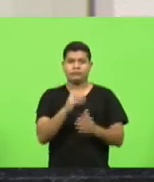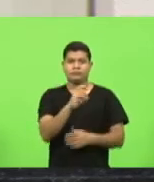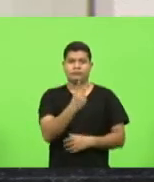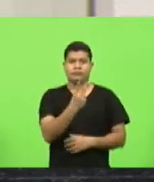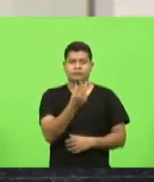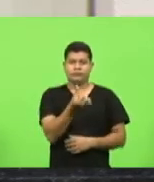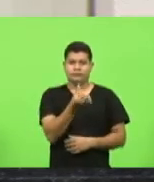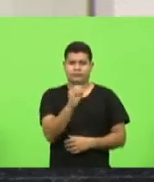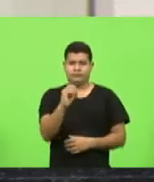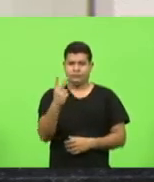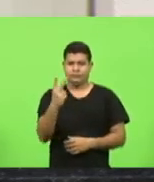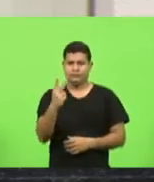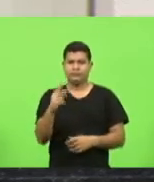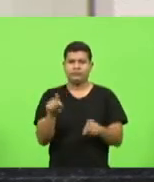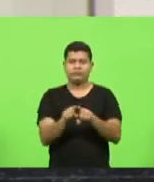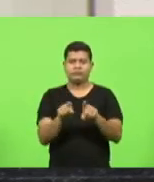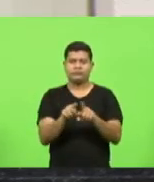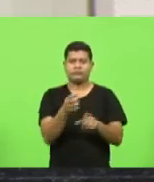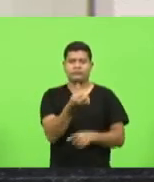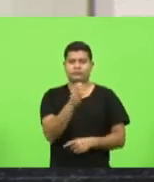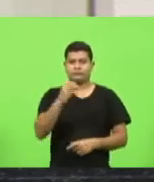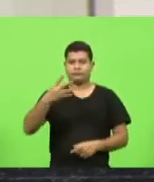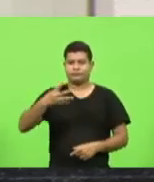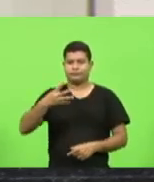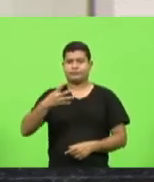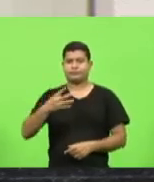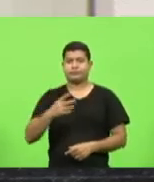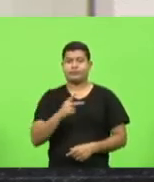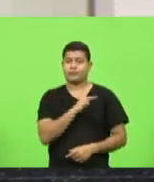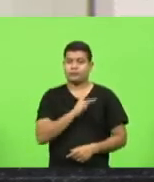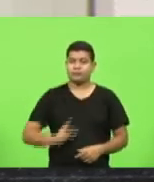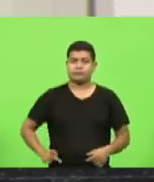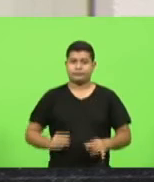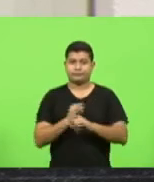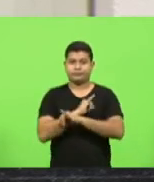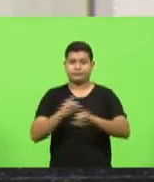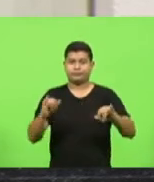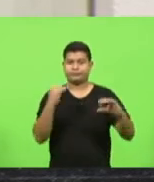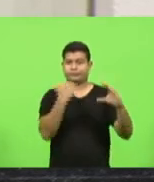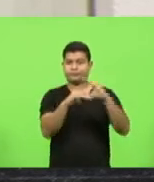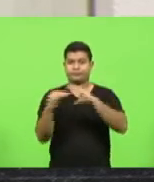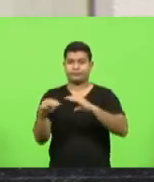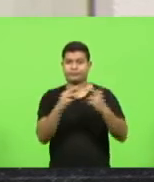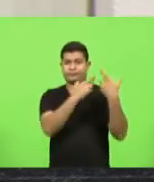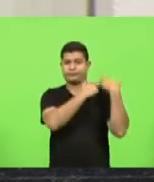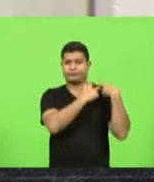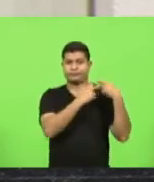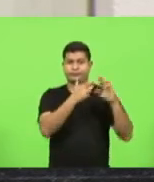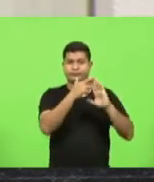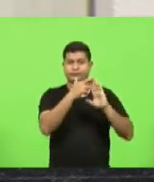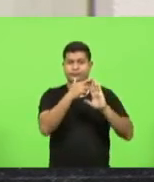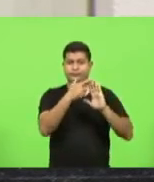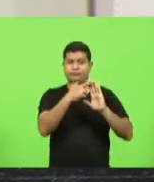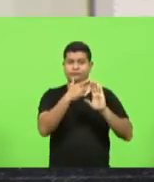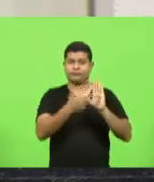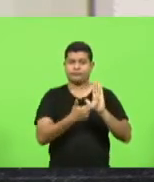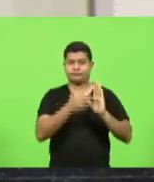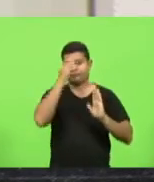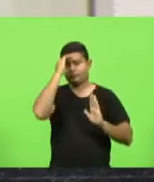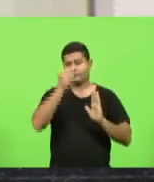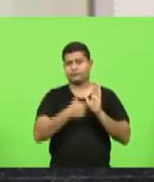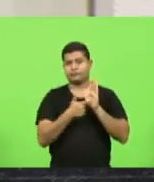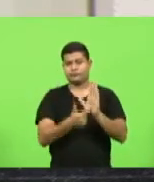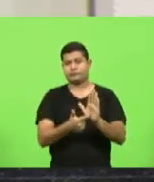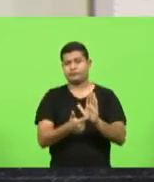604 essa presidência comunica que encaminhará os destinatários conforme determina o regimento interno